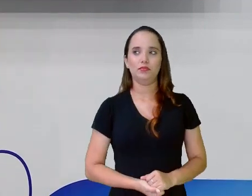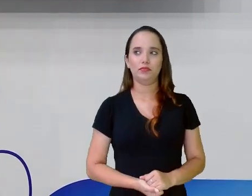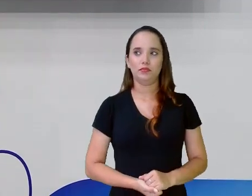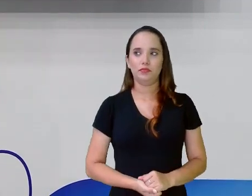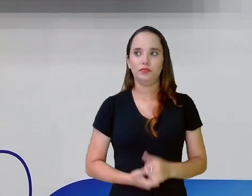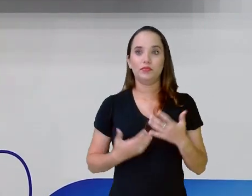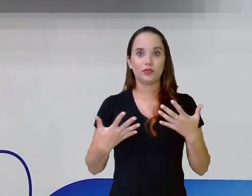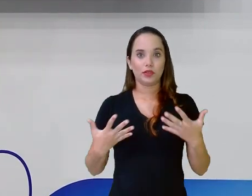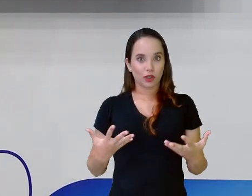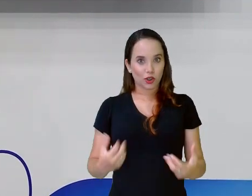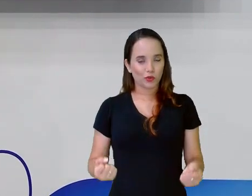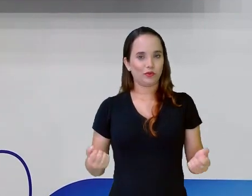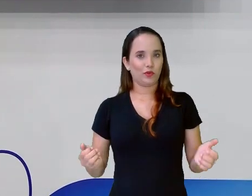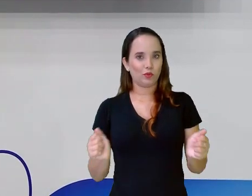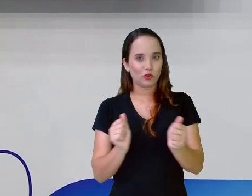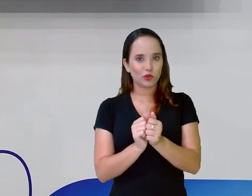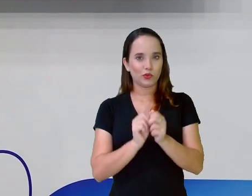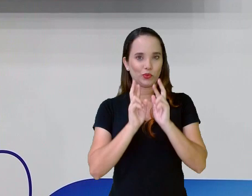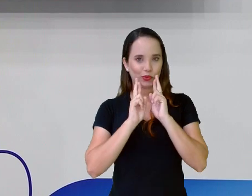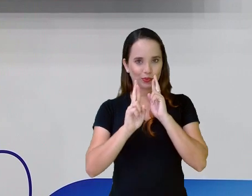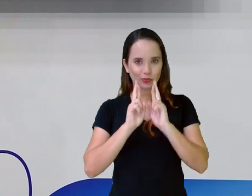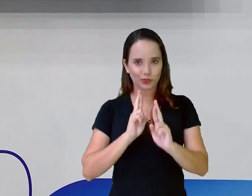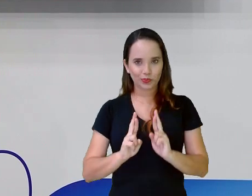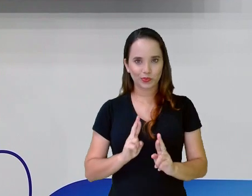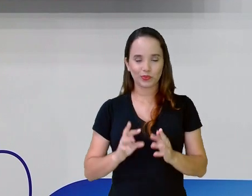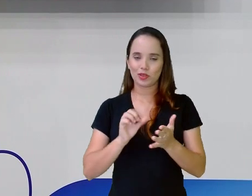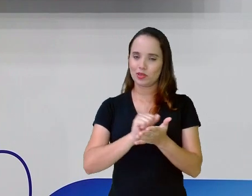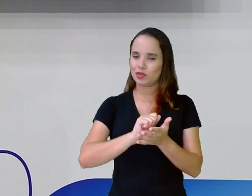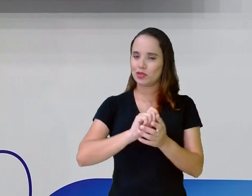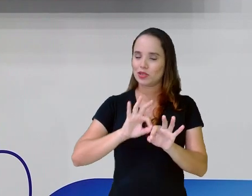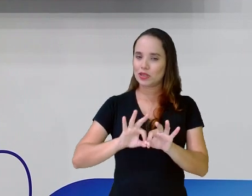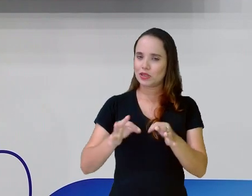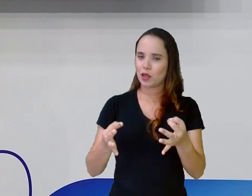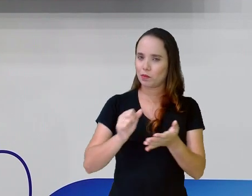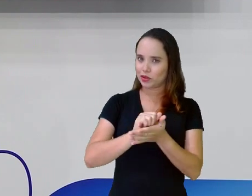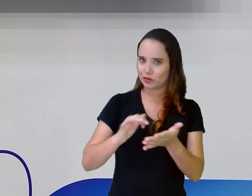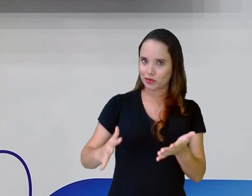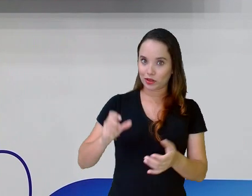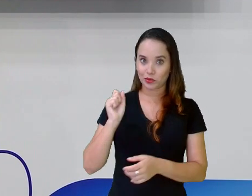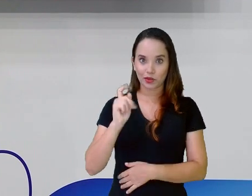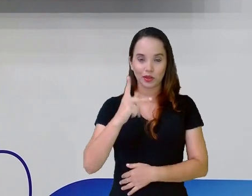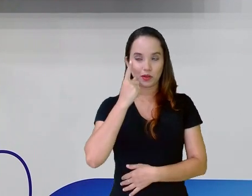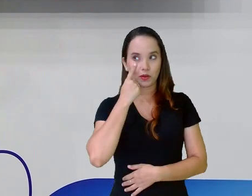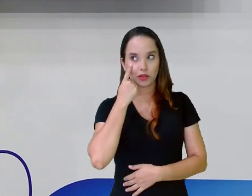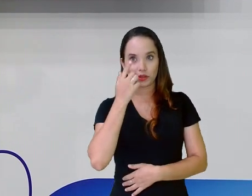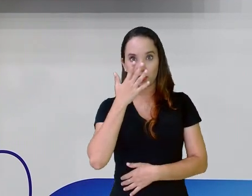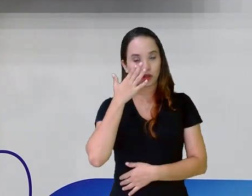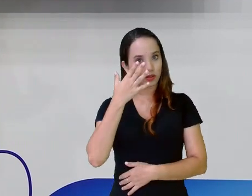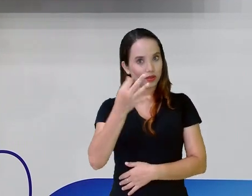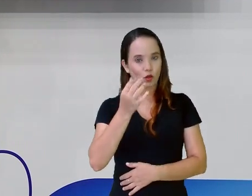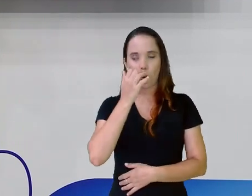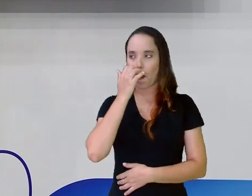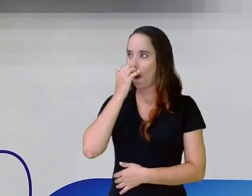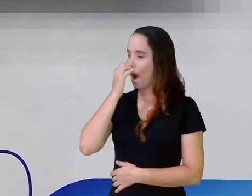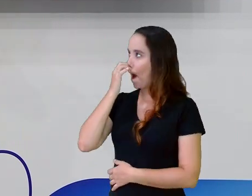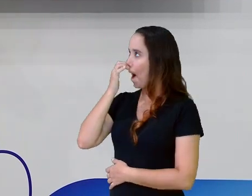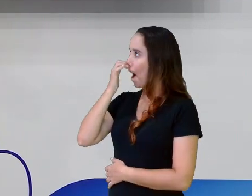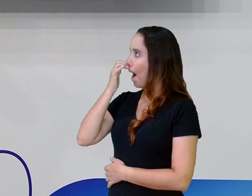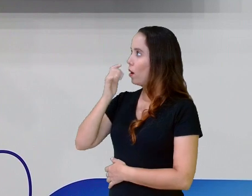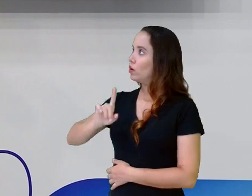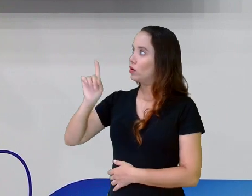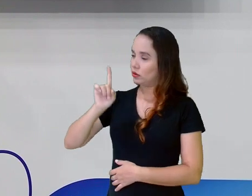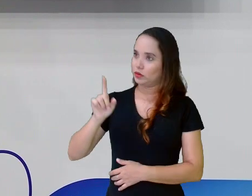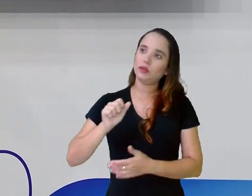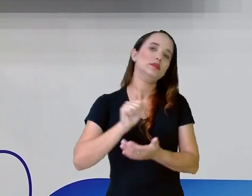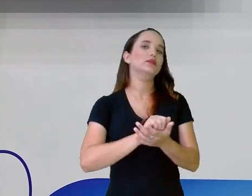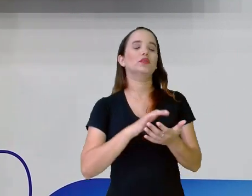Agora a gente vai responder junto. Simples, minha gente, atividade simples demais. Presta atenção. Essa